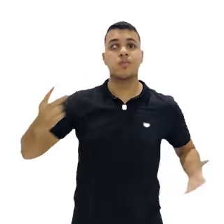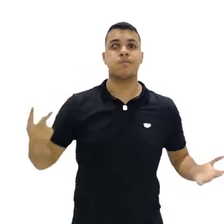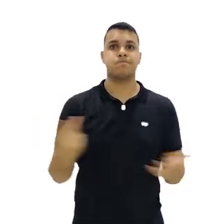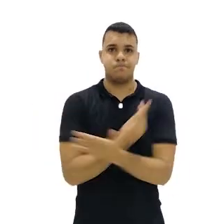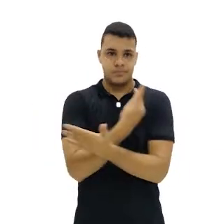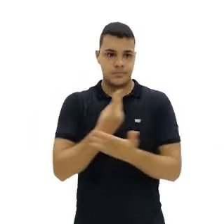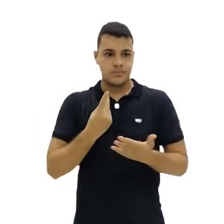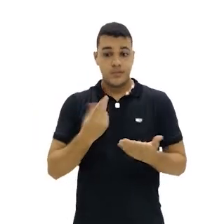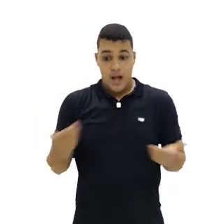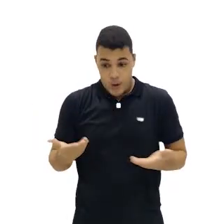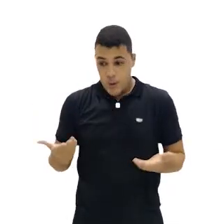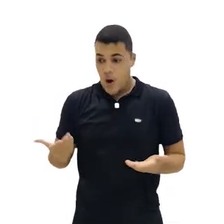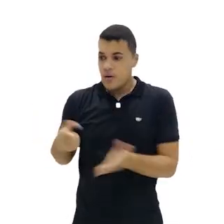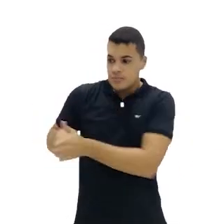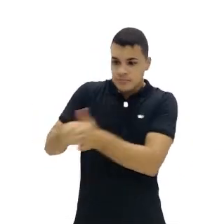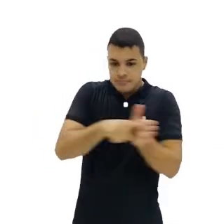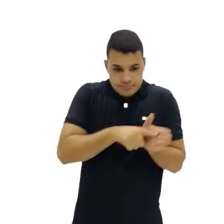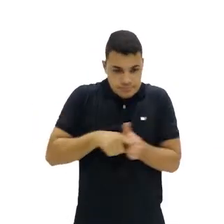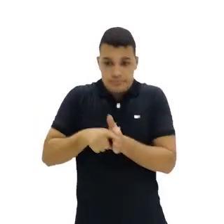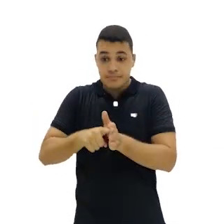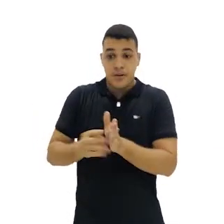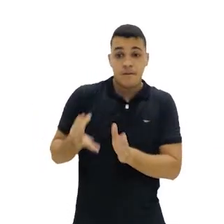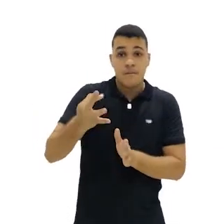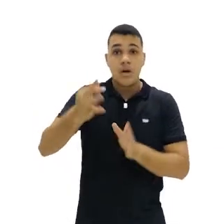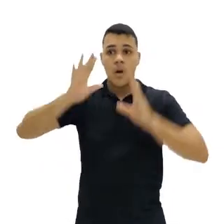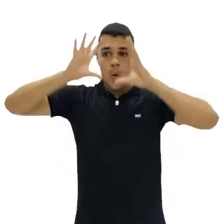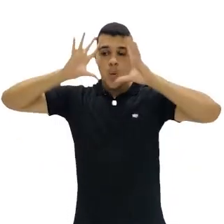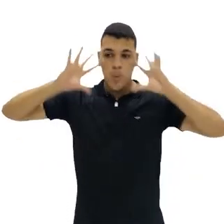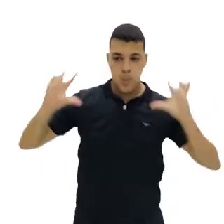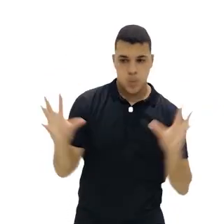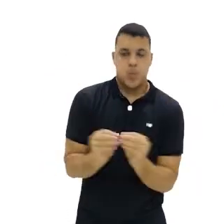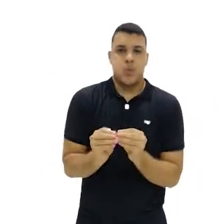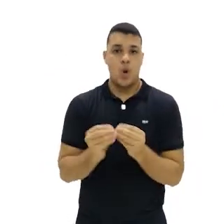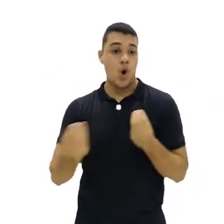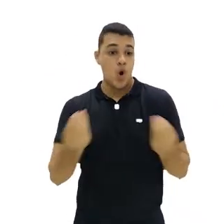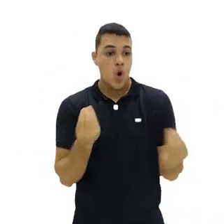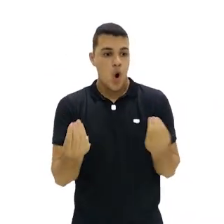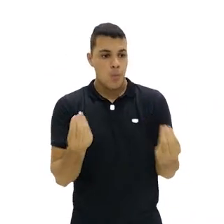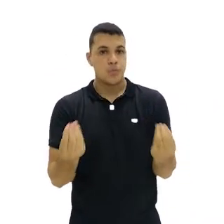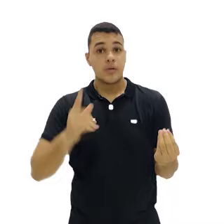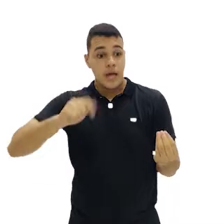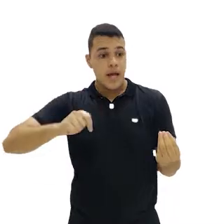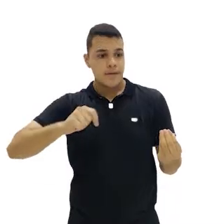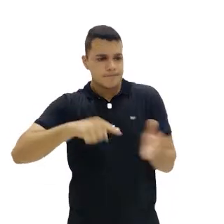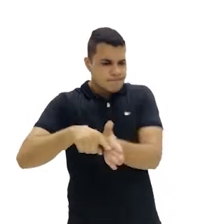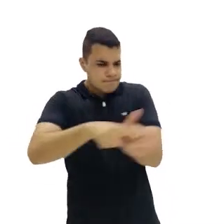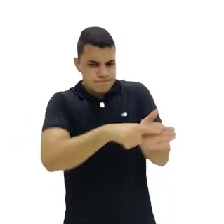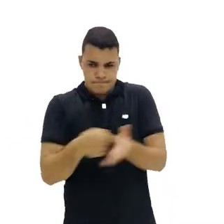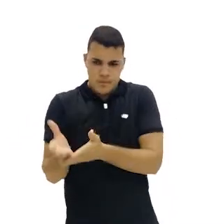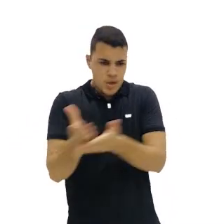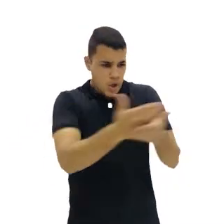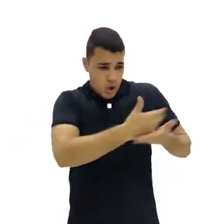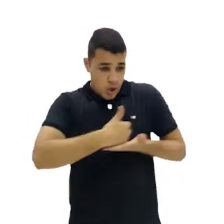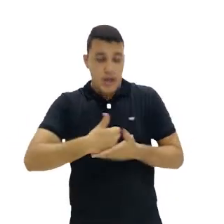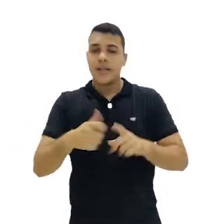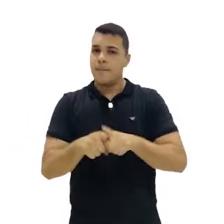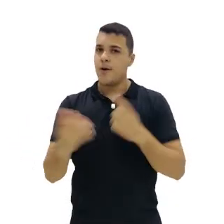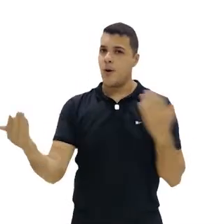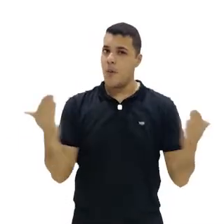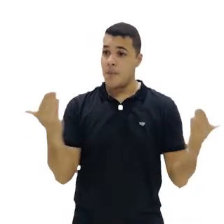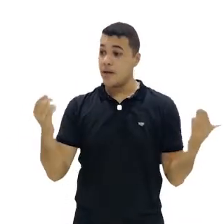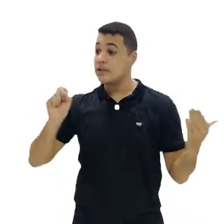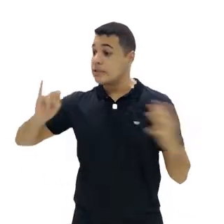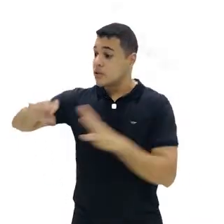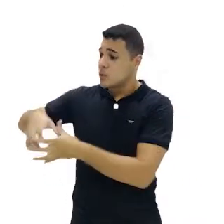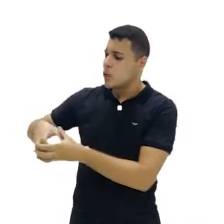saúde, são mensurados e são comparados entre esses dois grupos que a gente anteriormente já definiu como expostos e